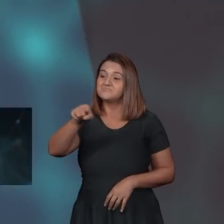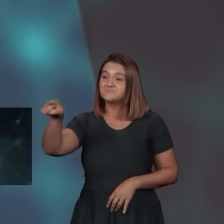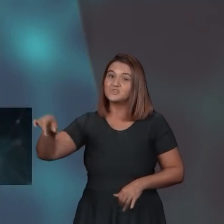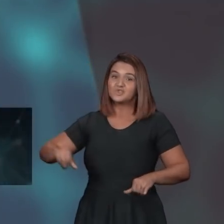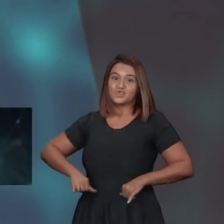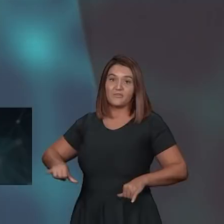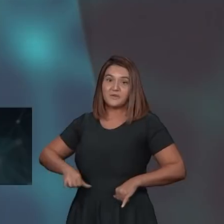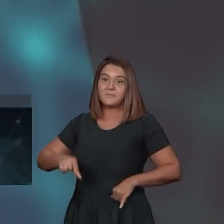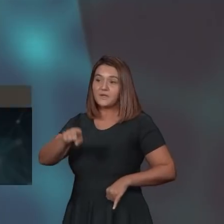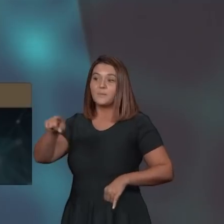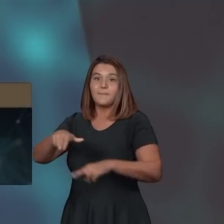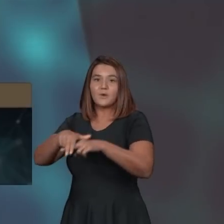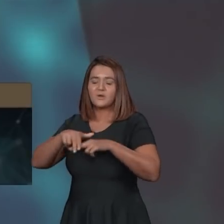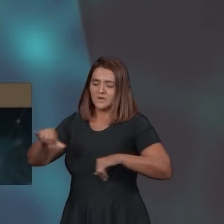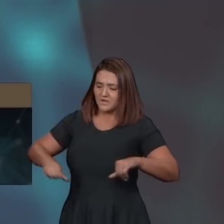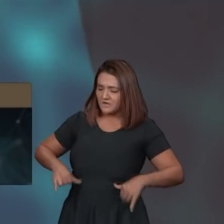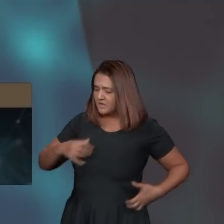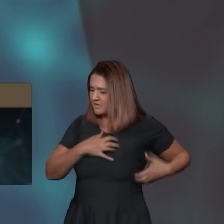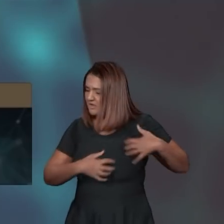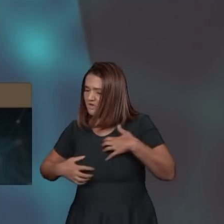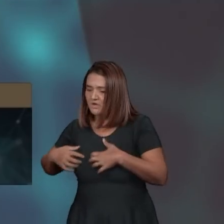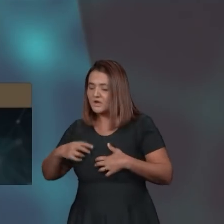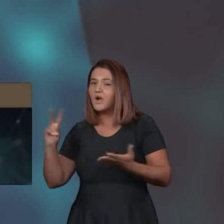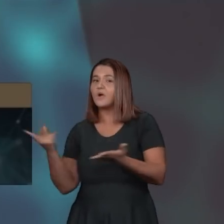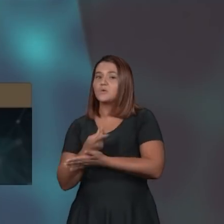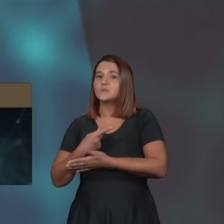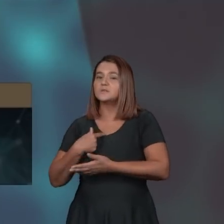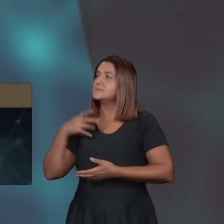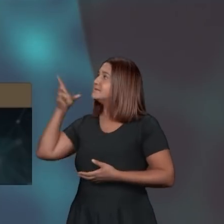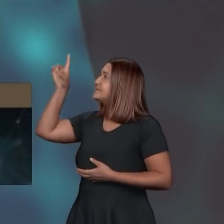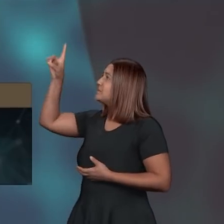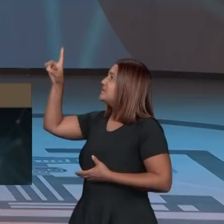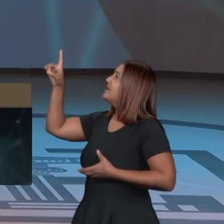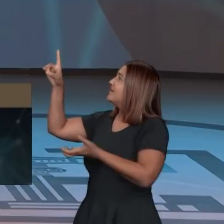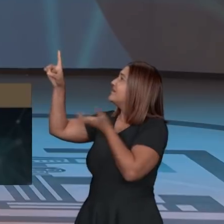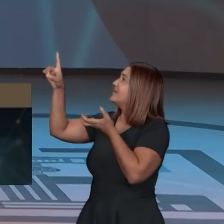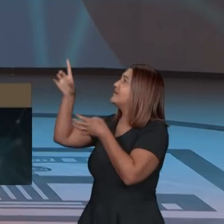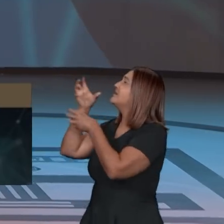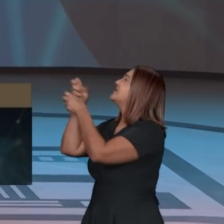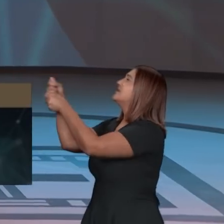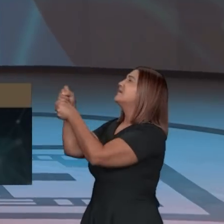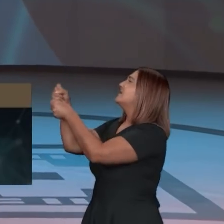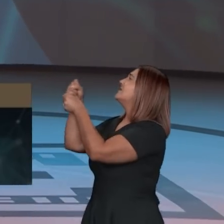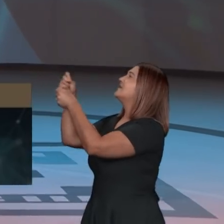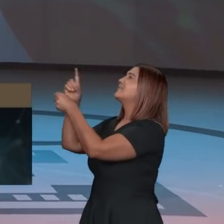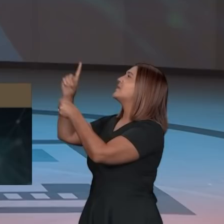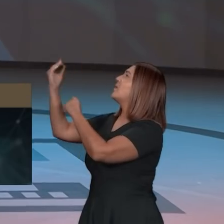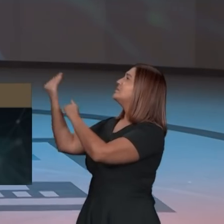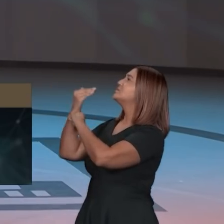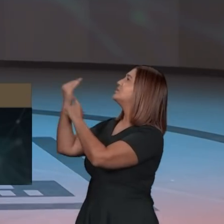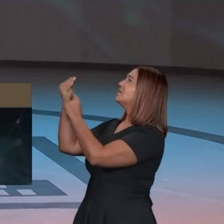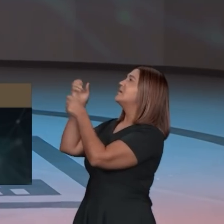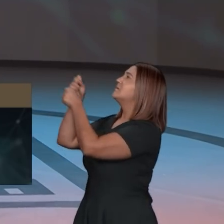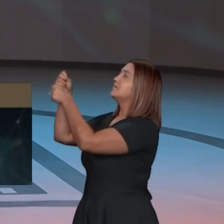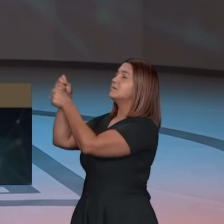que filosofam sobre o sofrimento e chegam à conclusão que Deus não existe? E antes que alguém com uma soberba intelectual fale comigo, não,